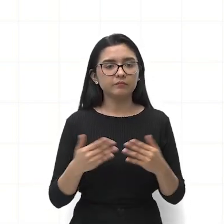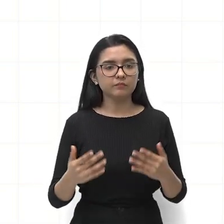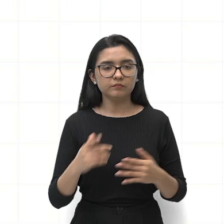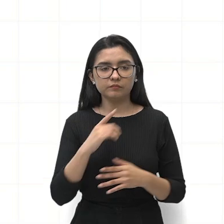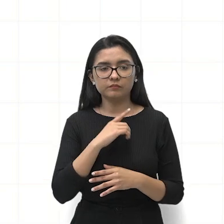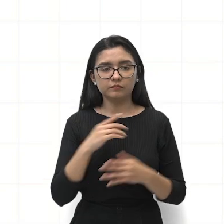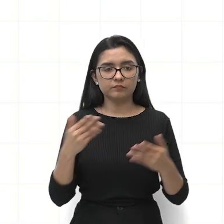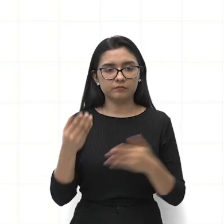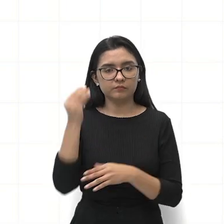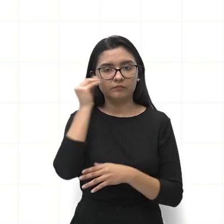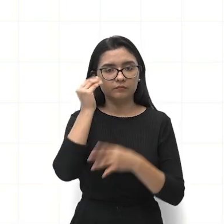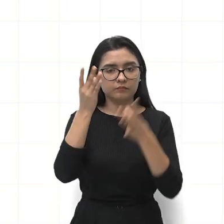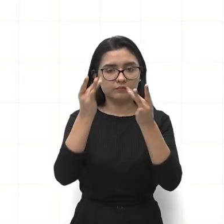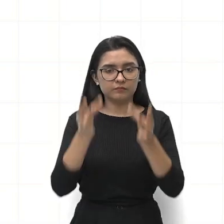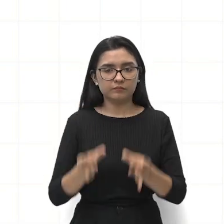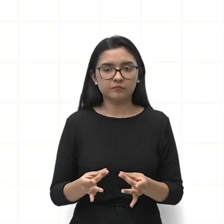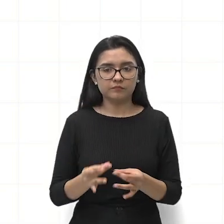lá.